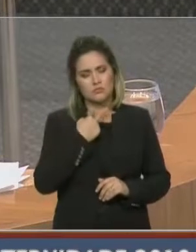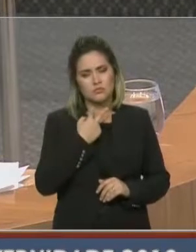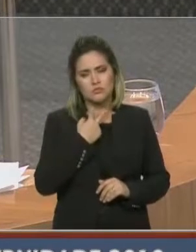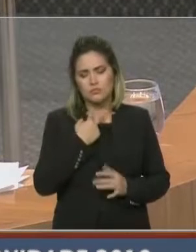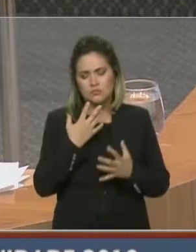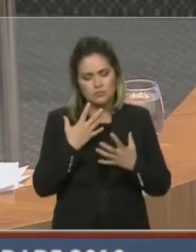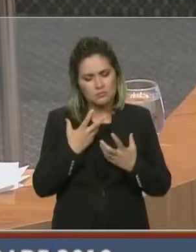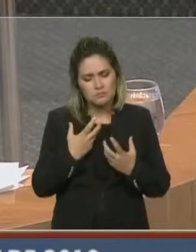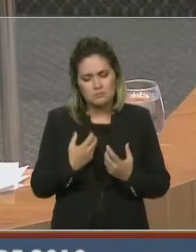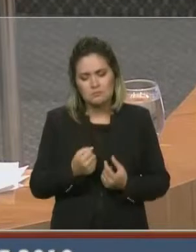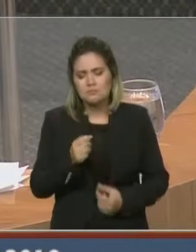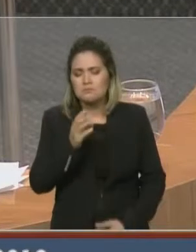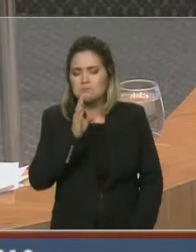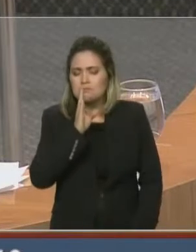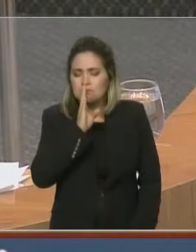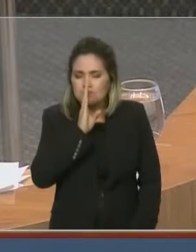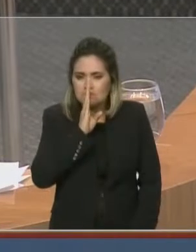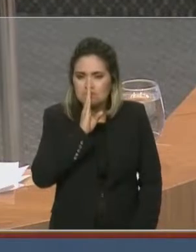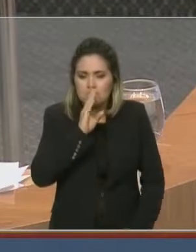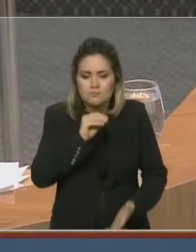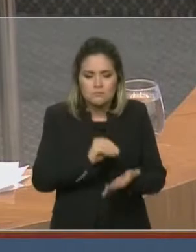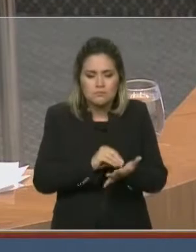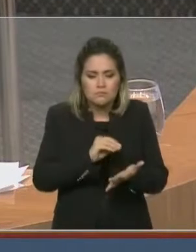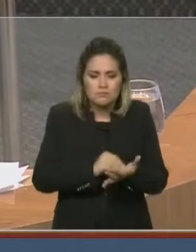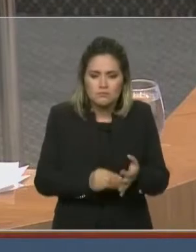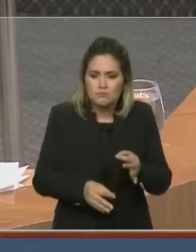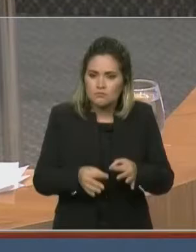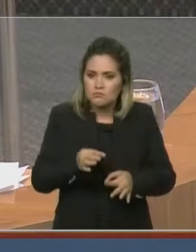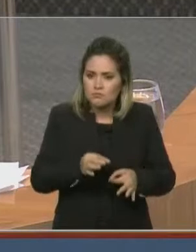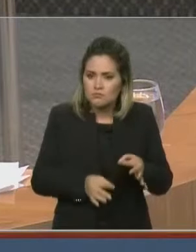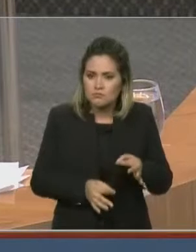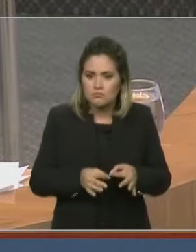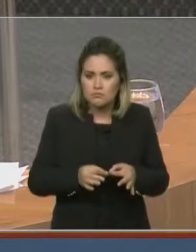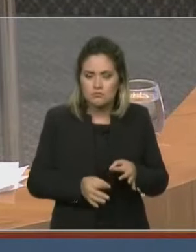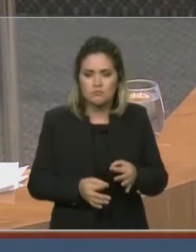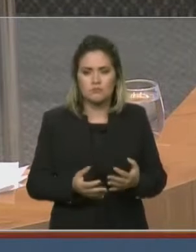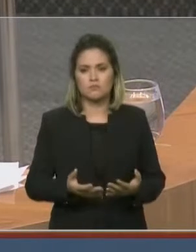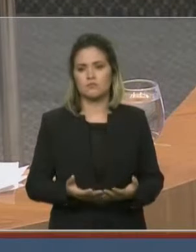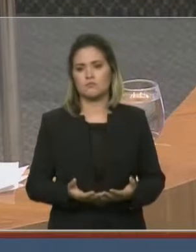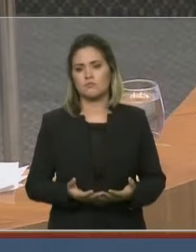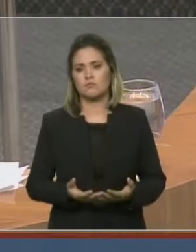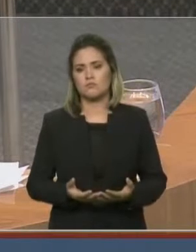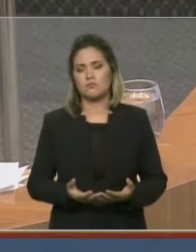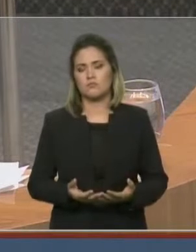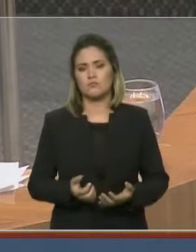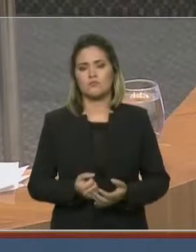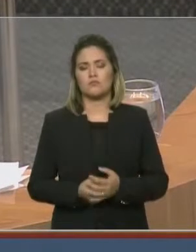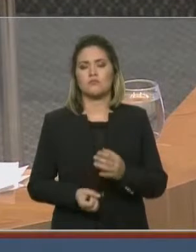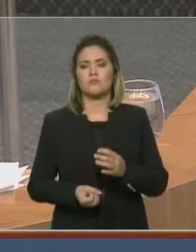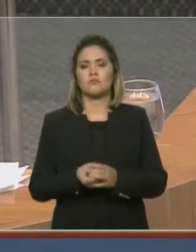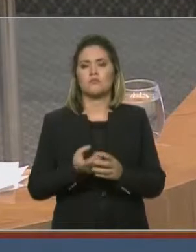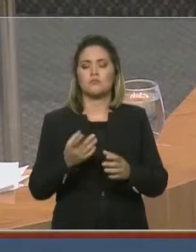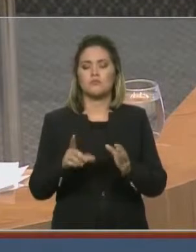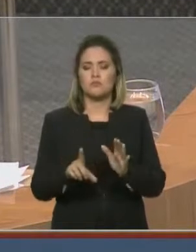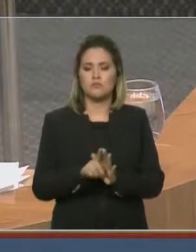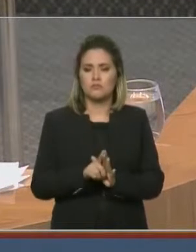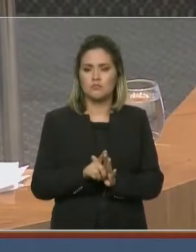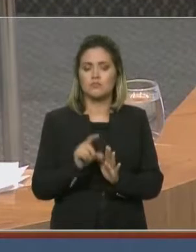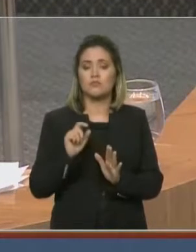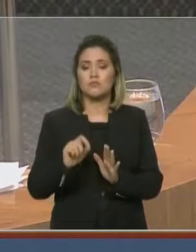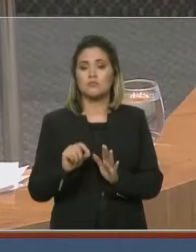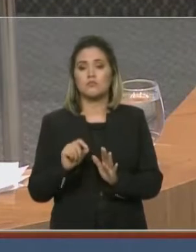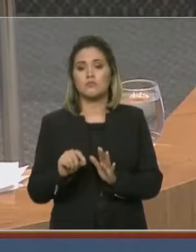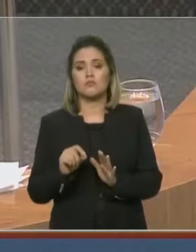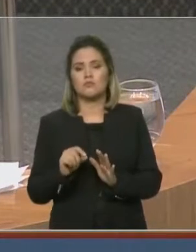injustiças sociais, com juízes, com tribunais, com legisladores que interpretam